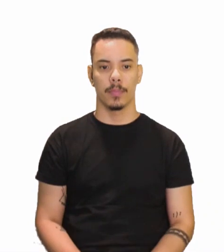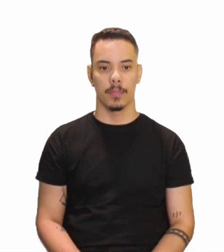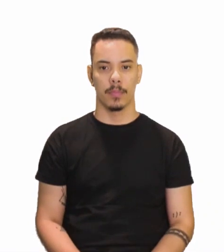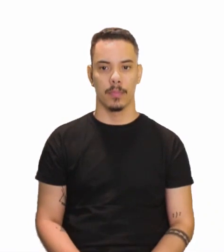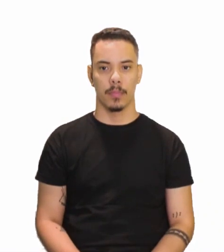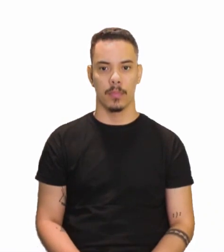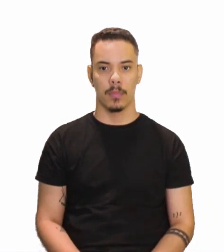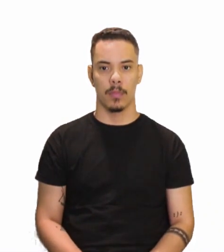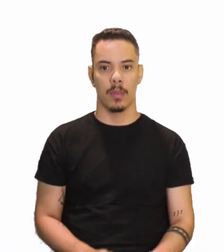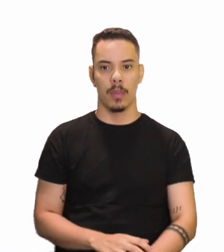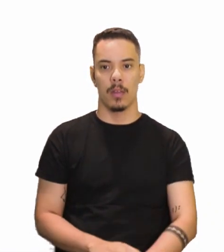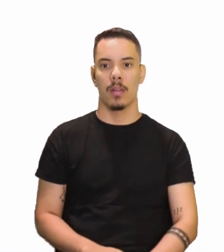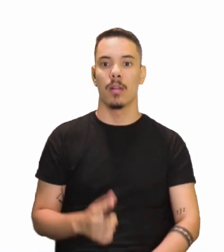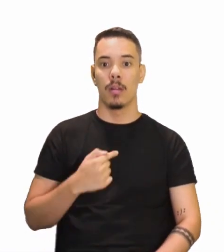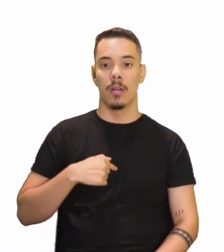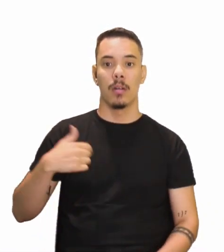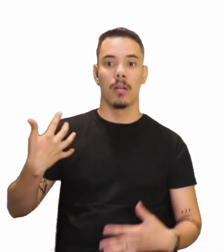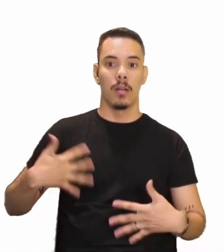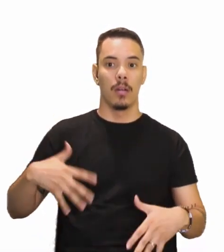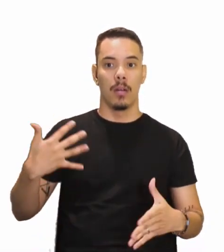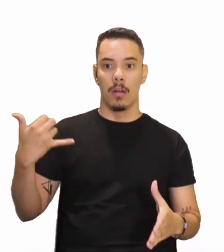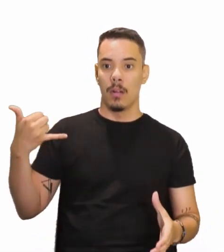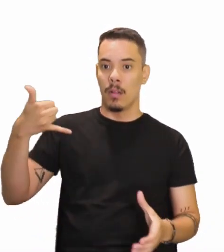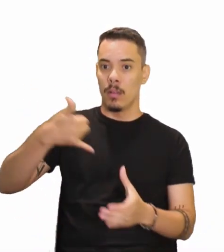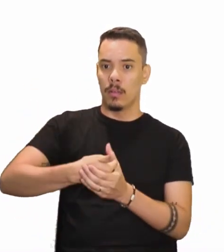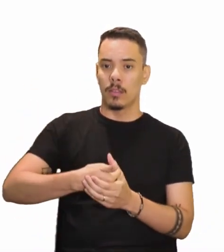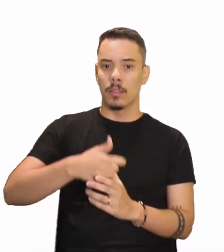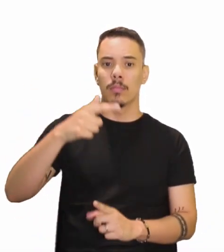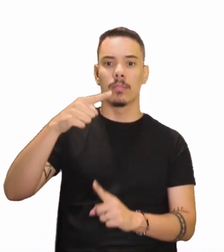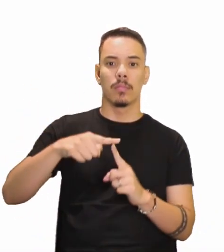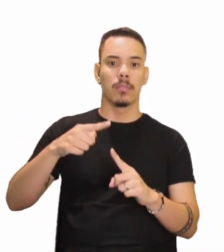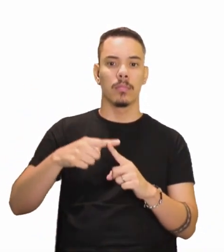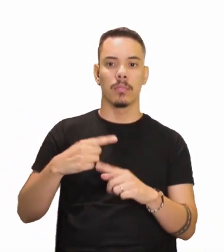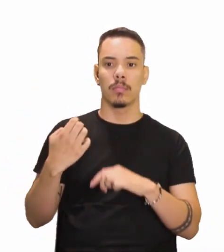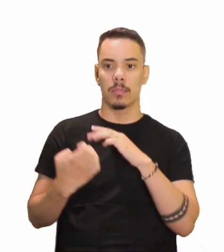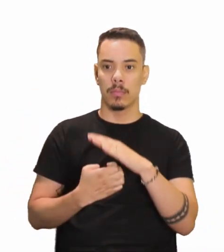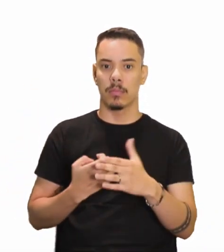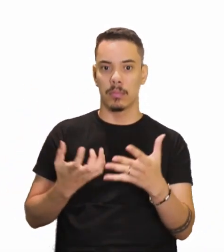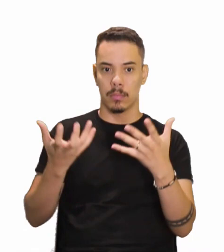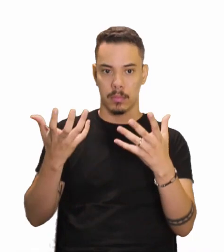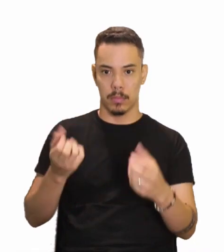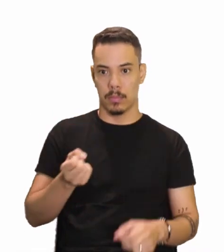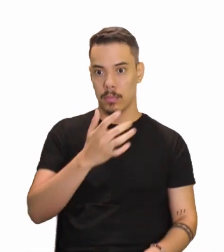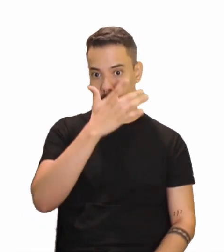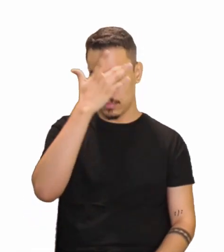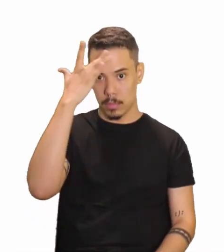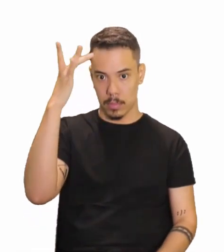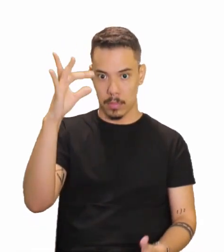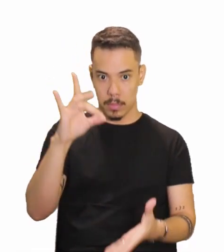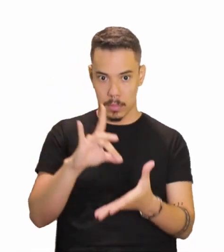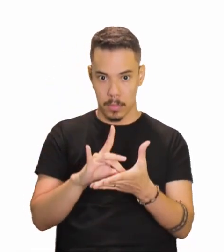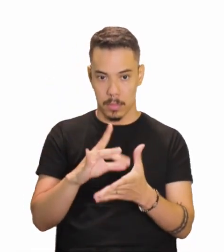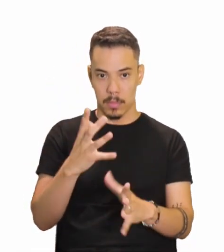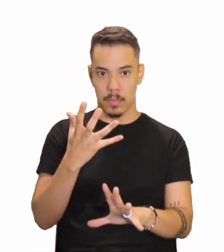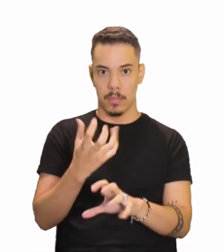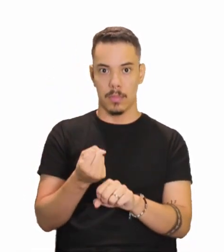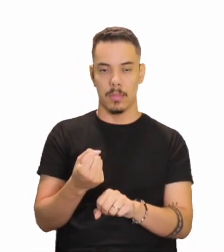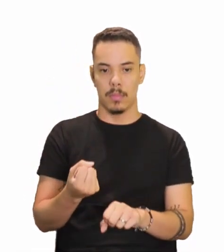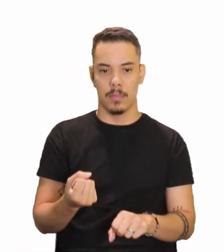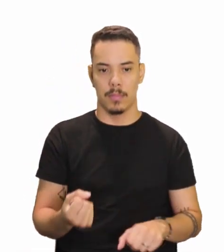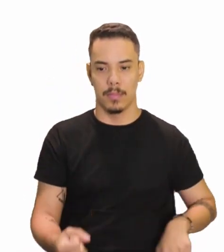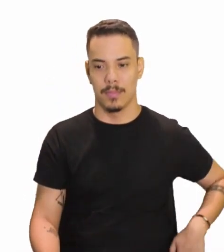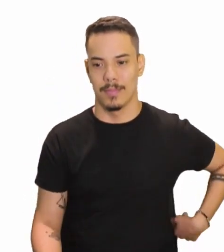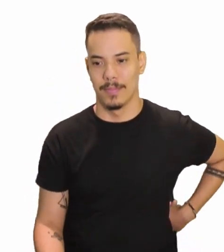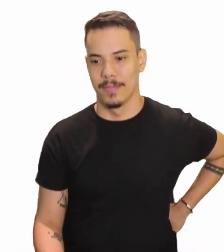entrei em Pânico e desliguei Que tipo de empresa deixaria uma pessoa de verdade atendeu o telefone